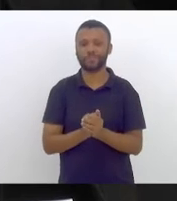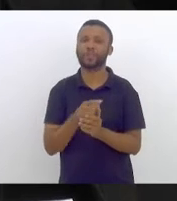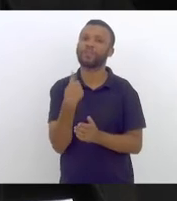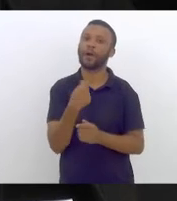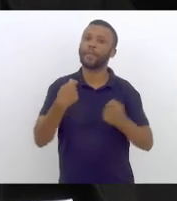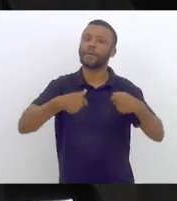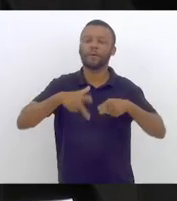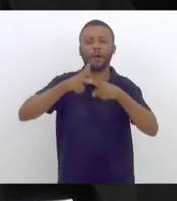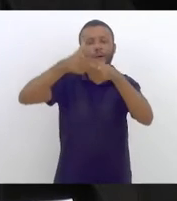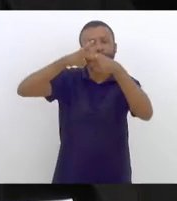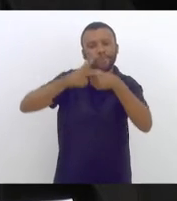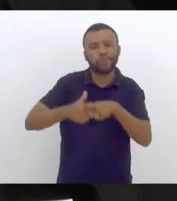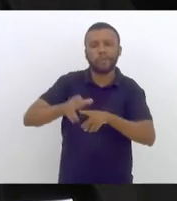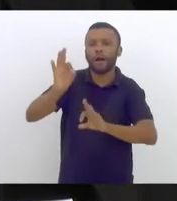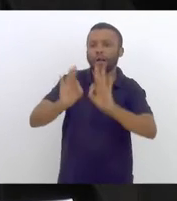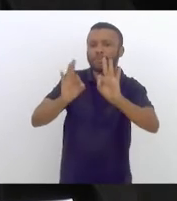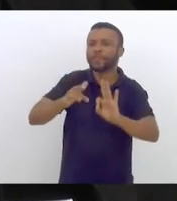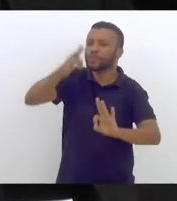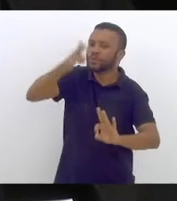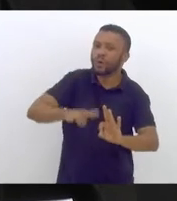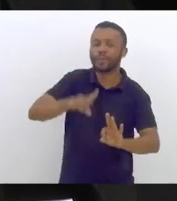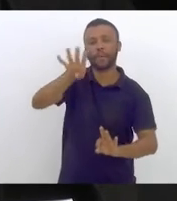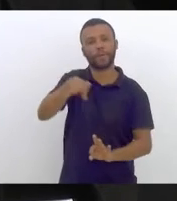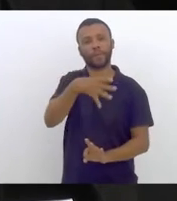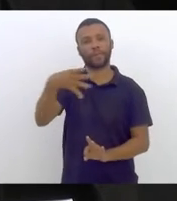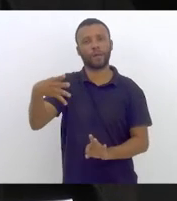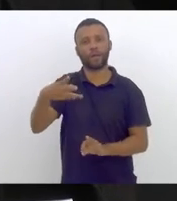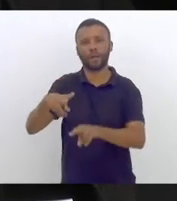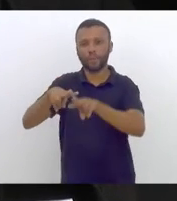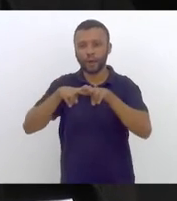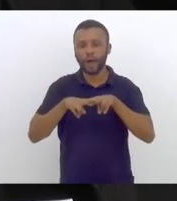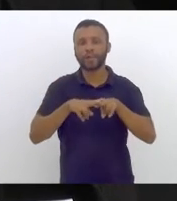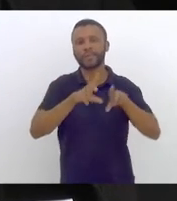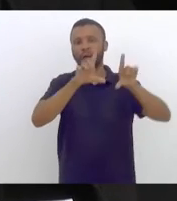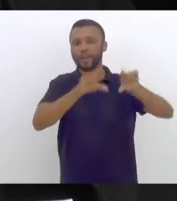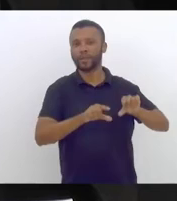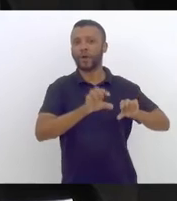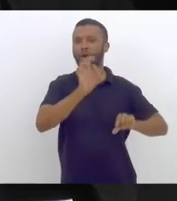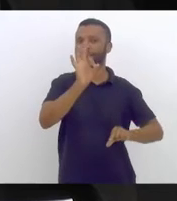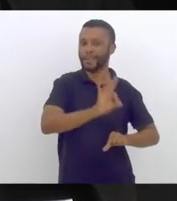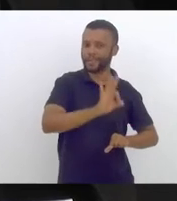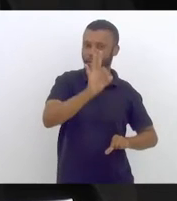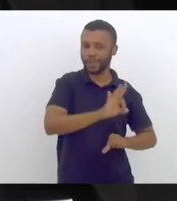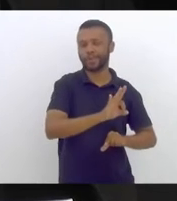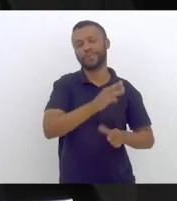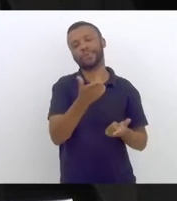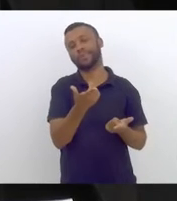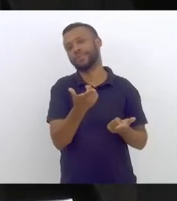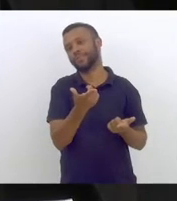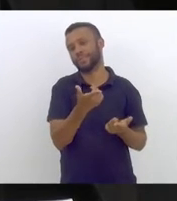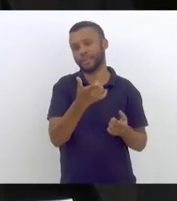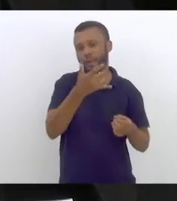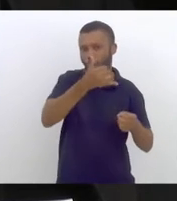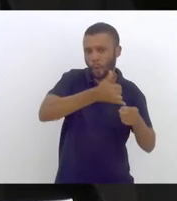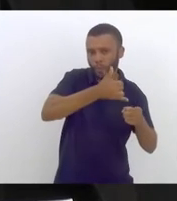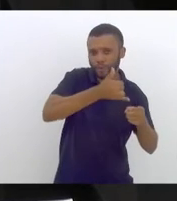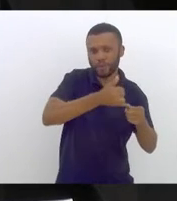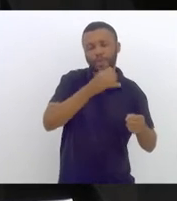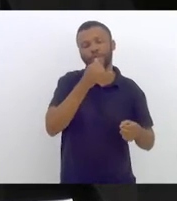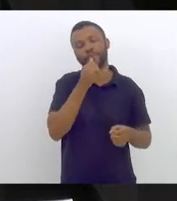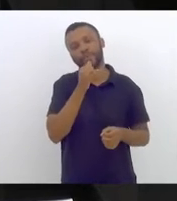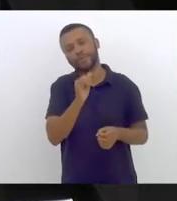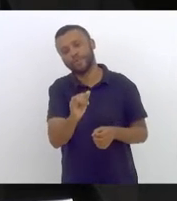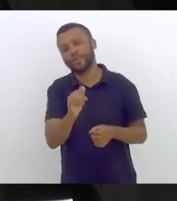em função da redução das alíquotas de combustível, energia, telecomunicações, que aconteceu